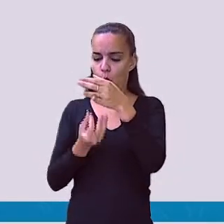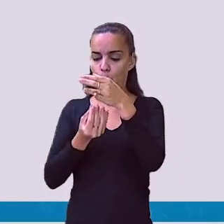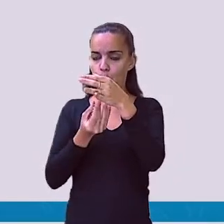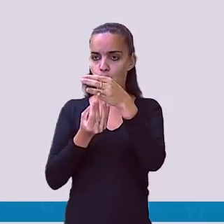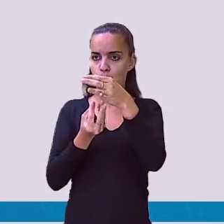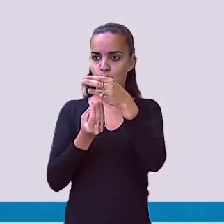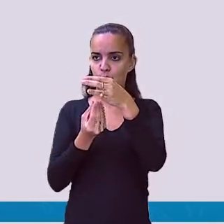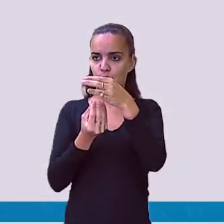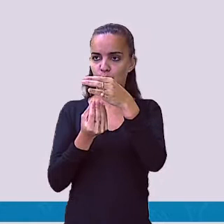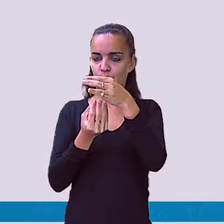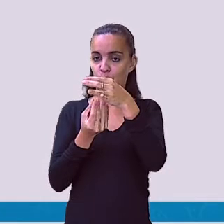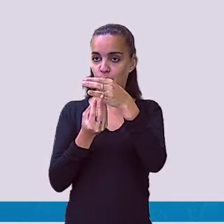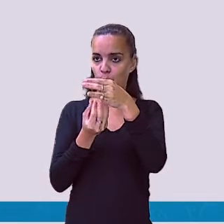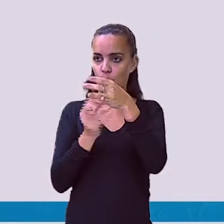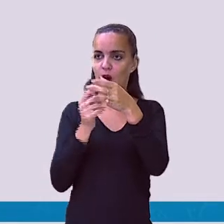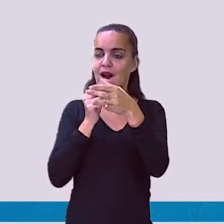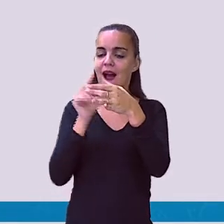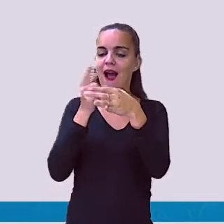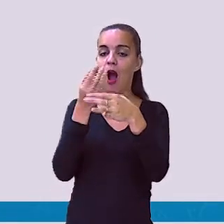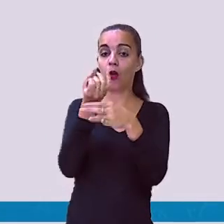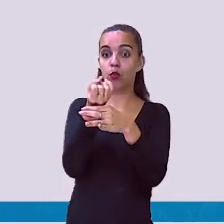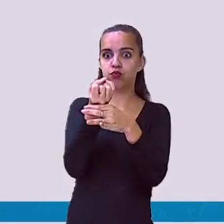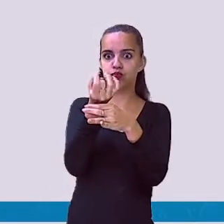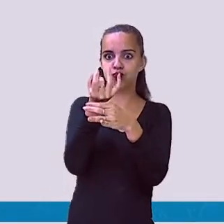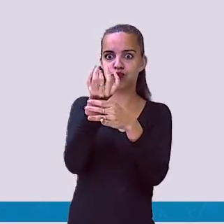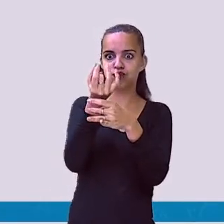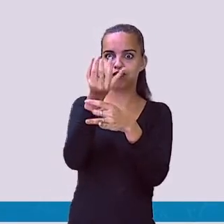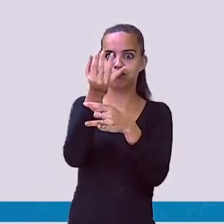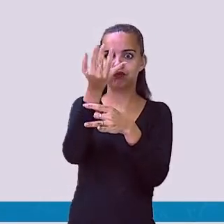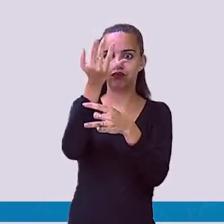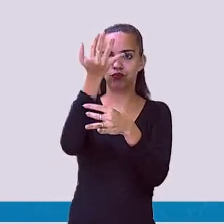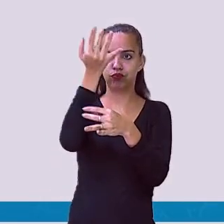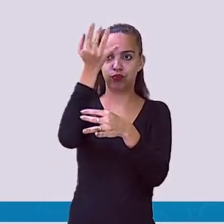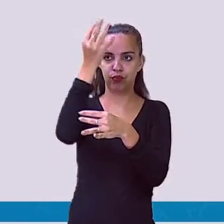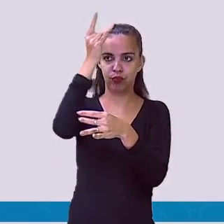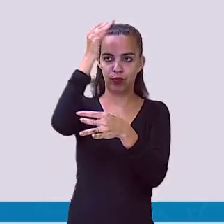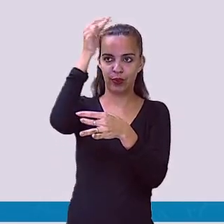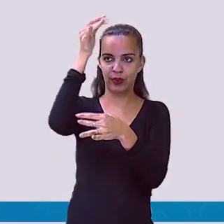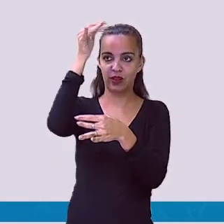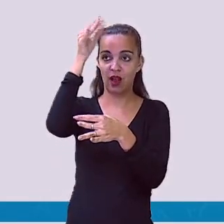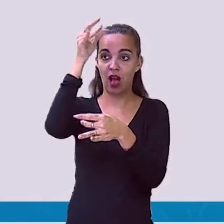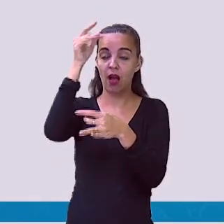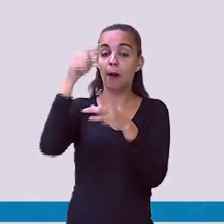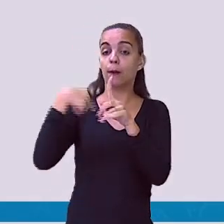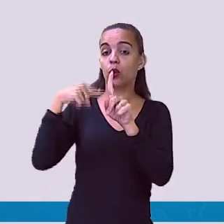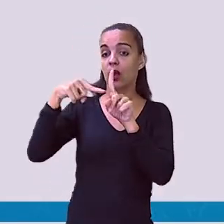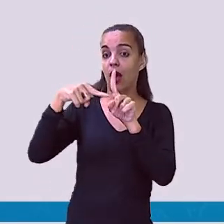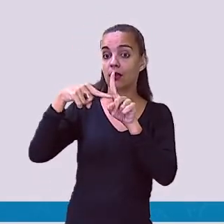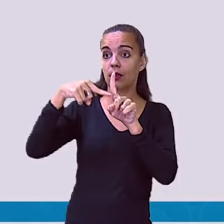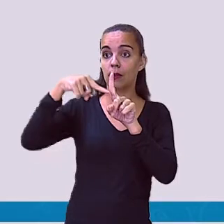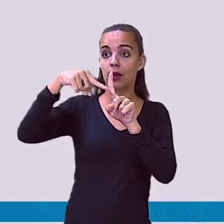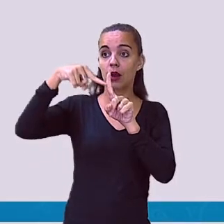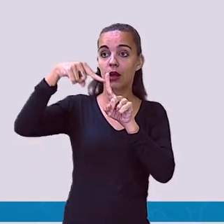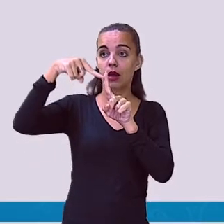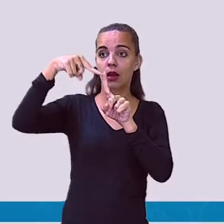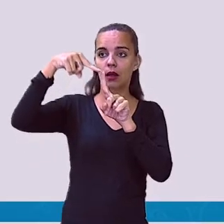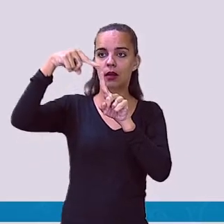mais acima, este frasco ele está tampado, ele está vedado e tem